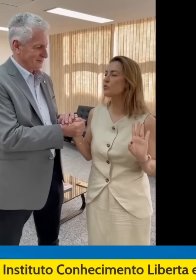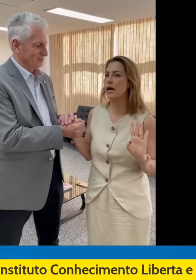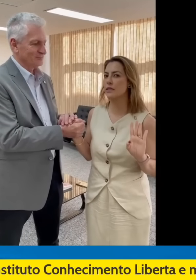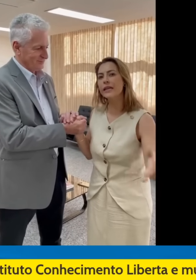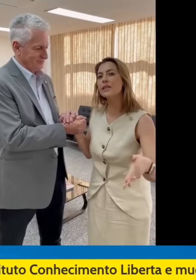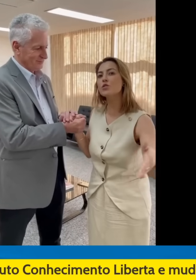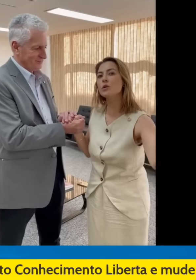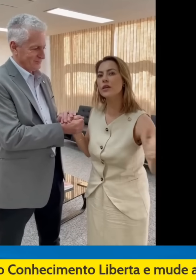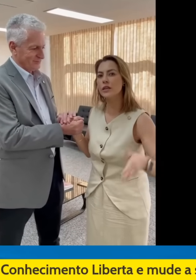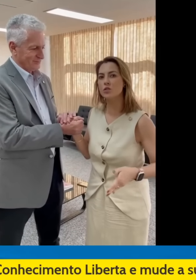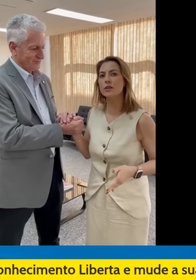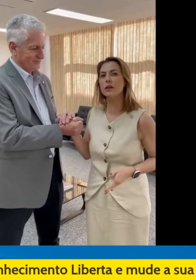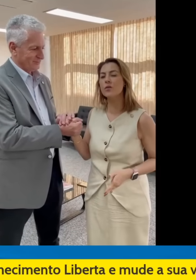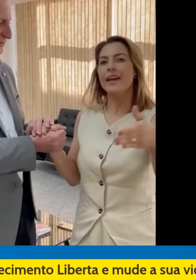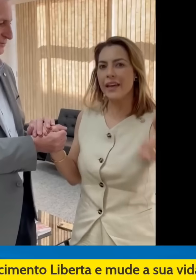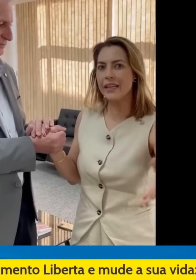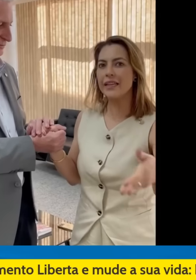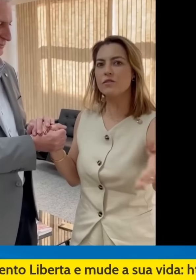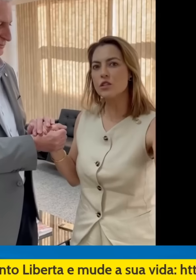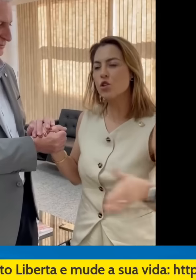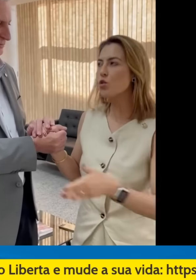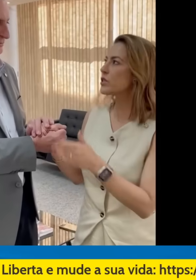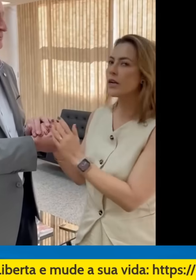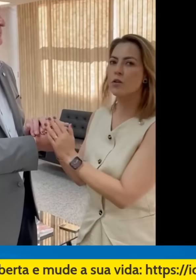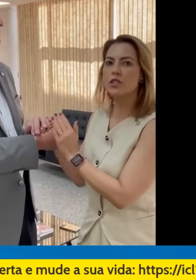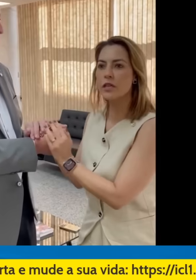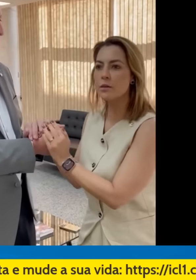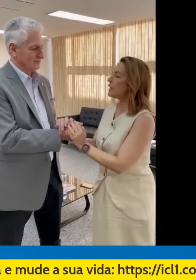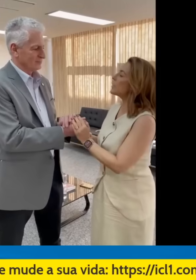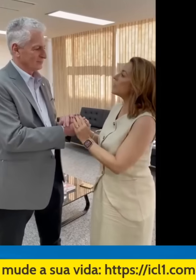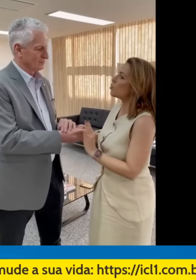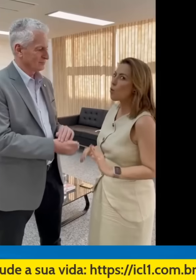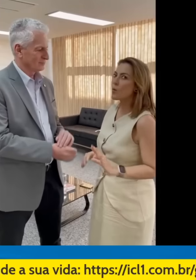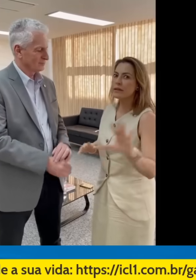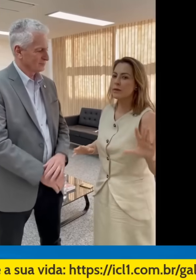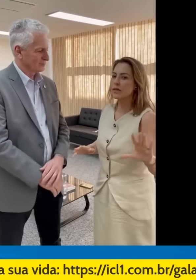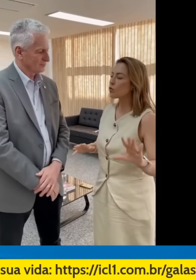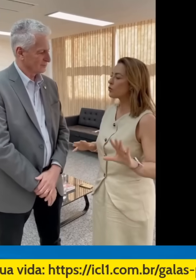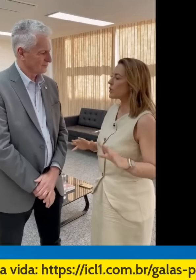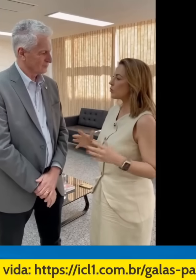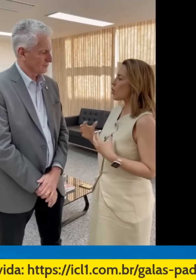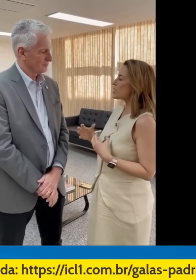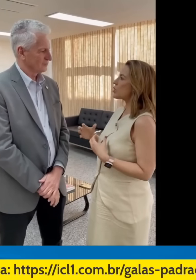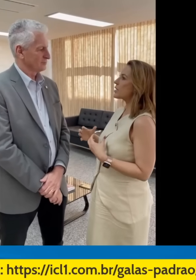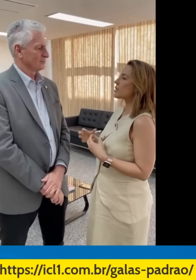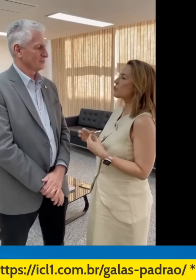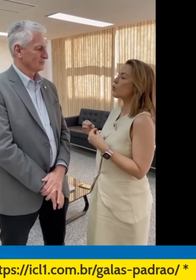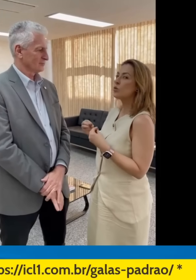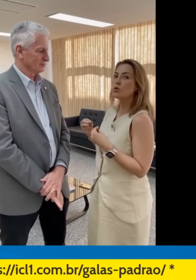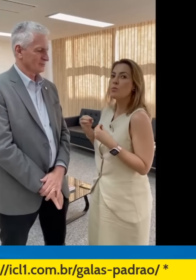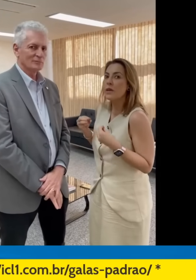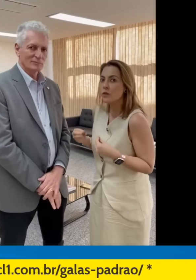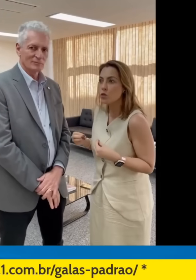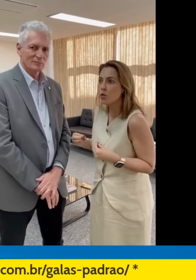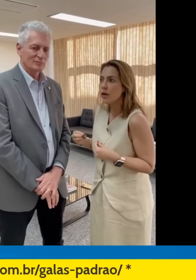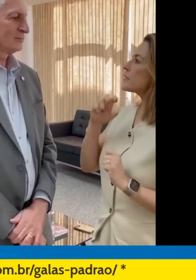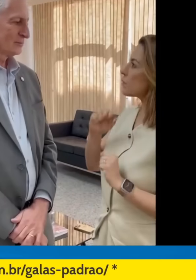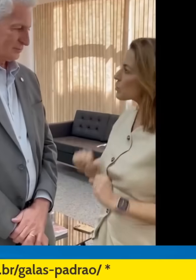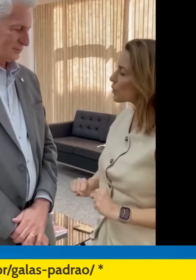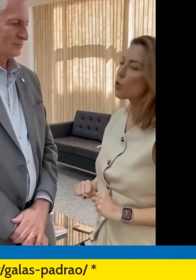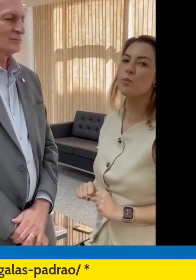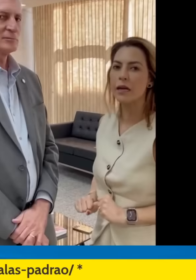e semânticos para tentar avançar posições que a meu ver são indefensáveis tá Eu César